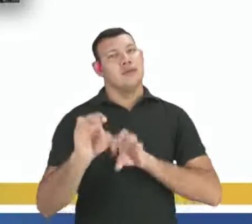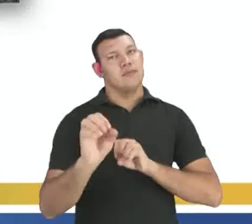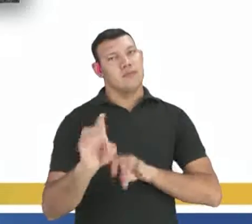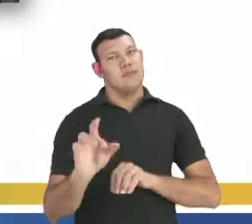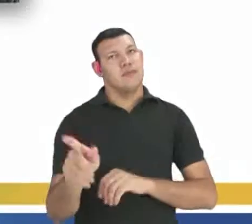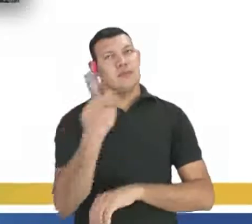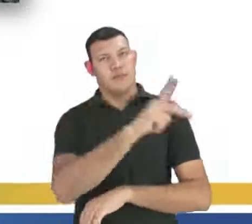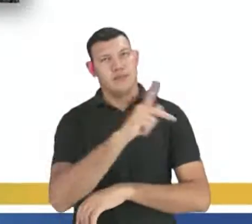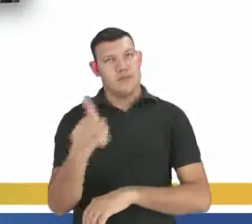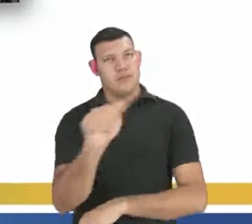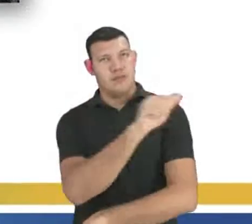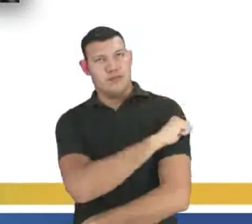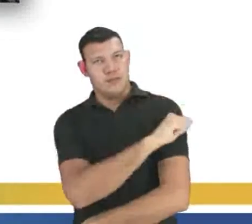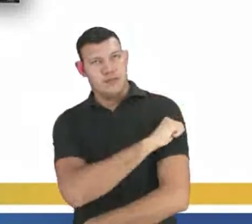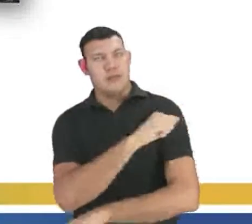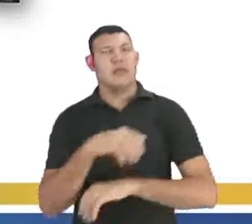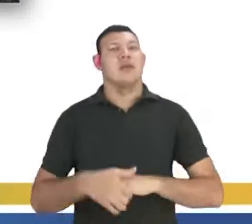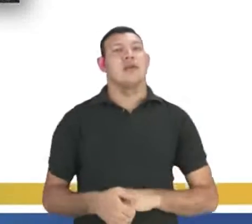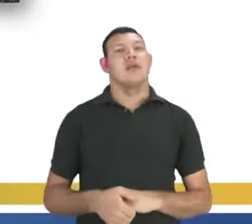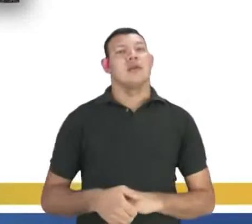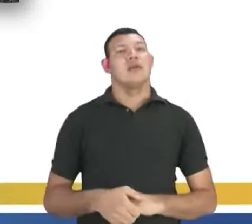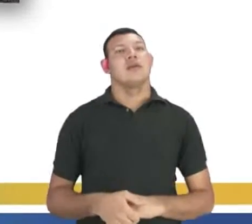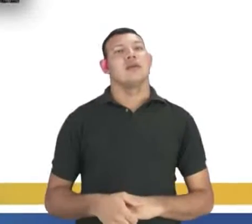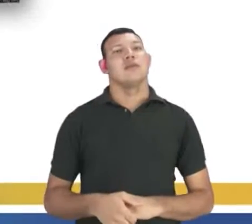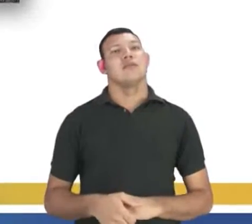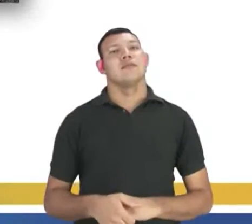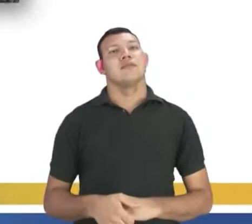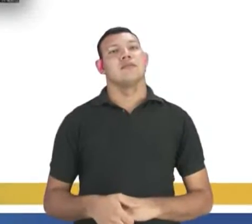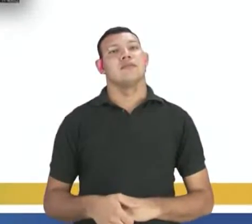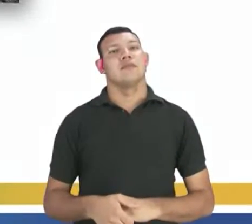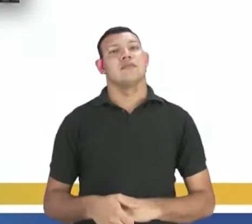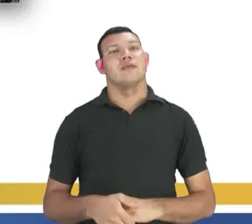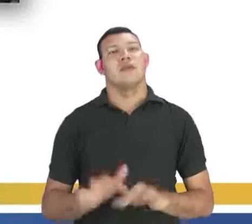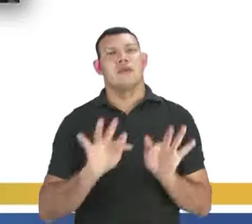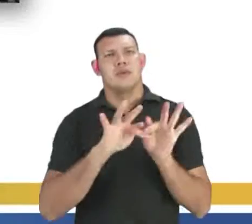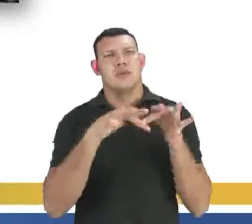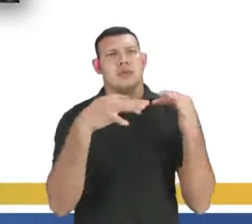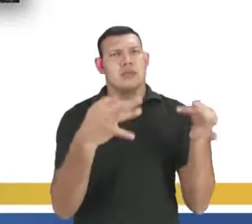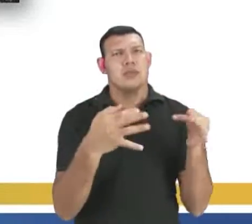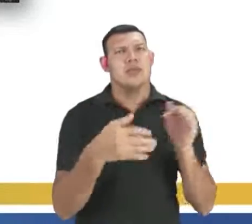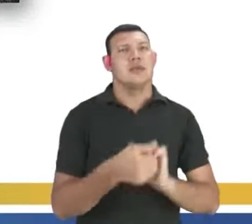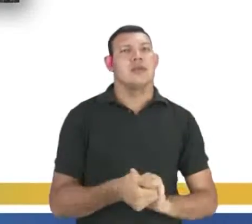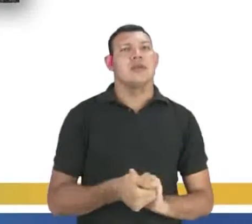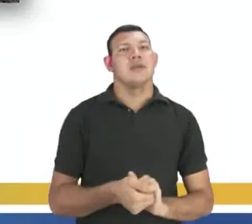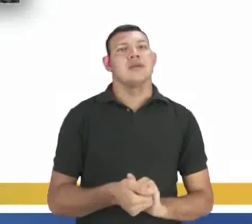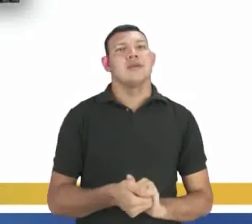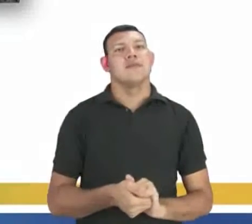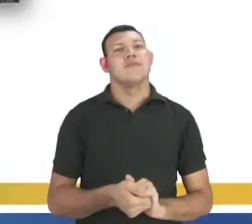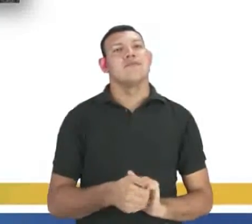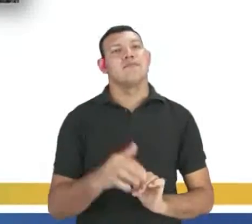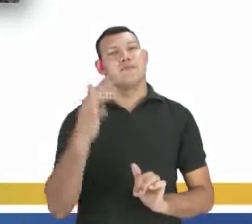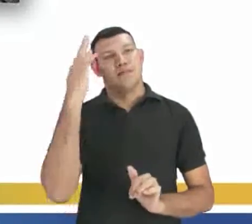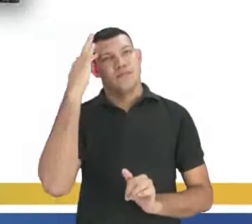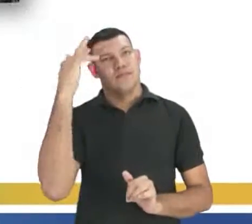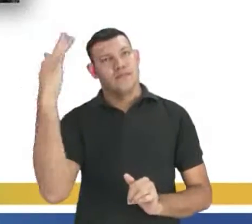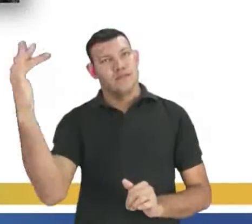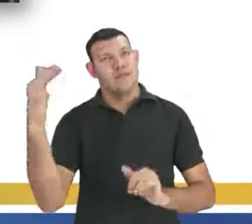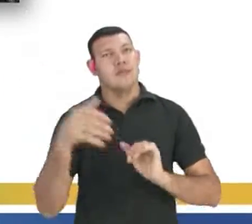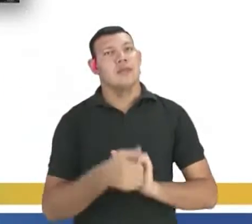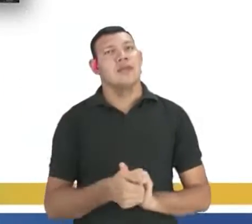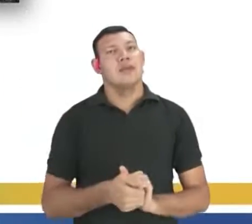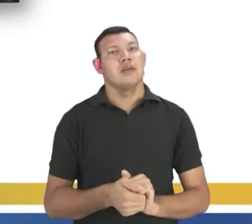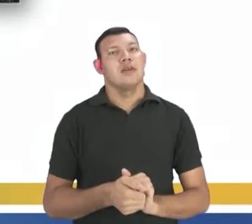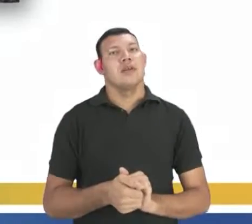de mestre para aprendiz, de forma simplória ou de forma intencional, é passada uma filosofia, um respeito